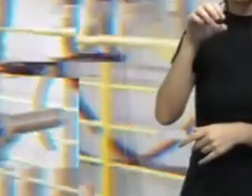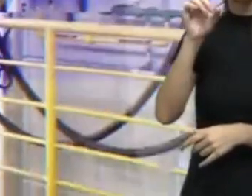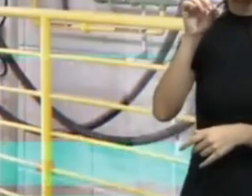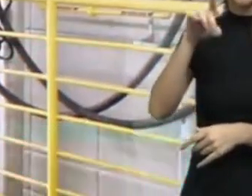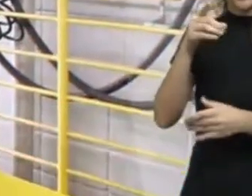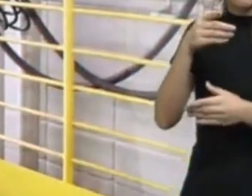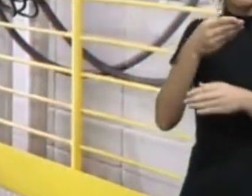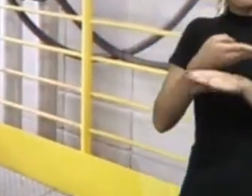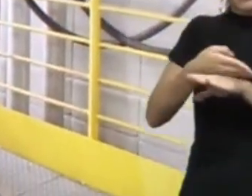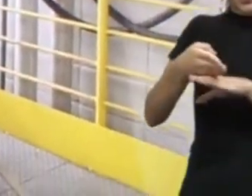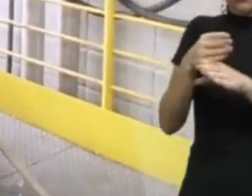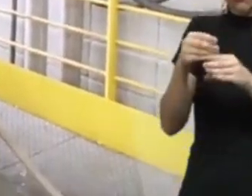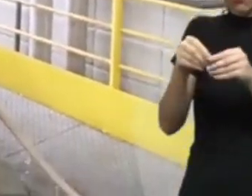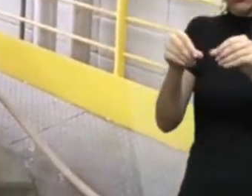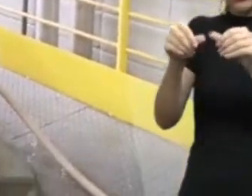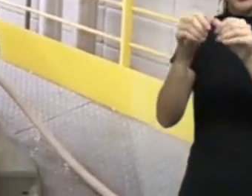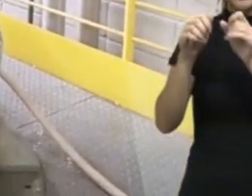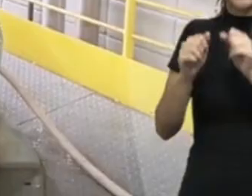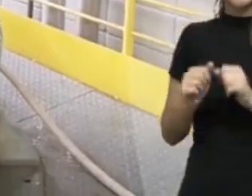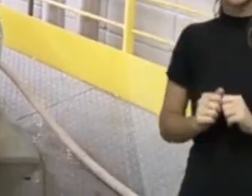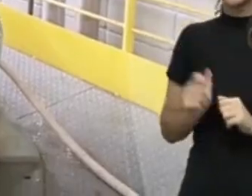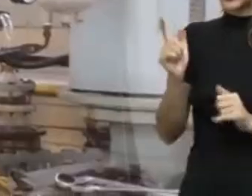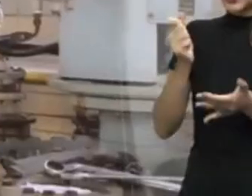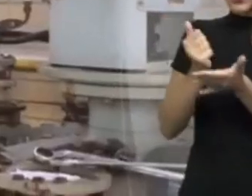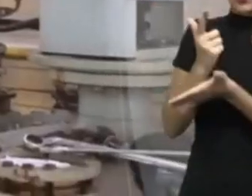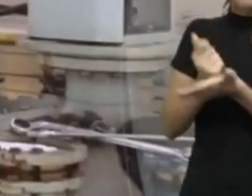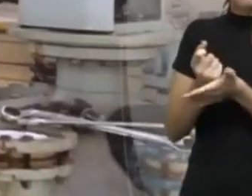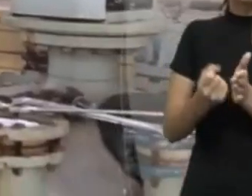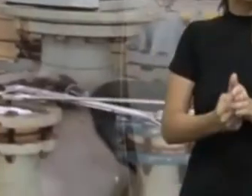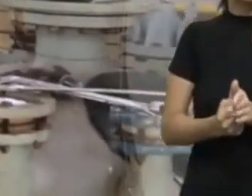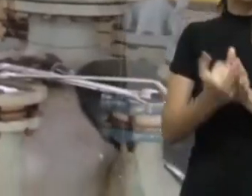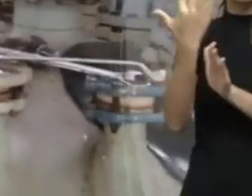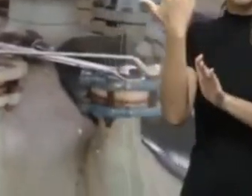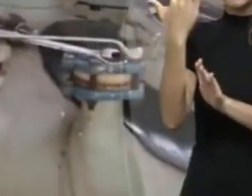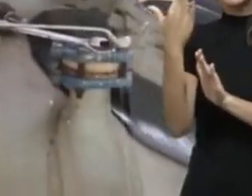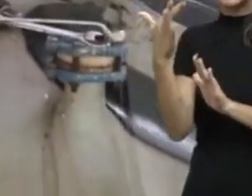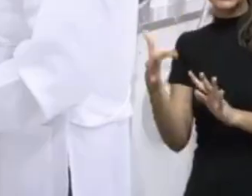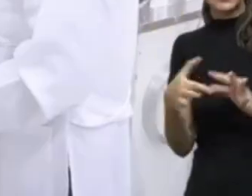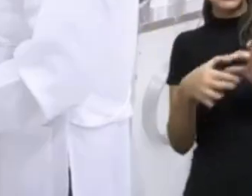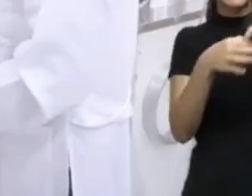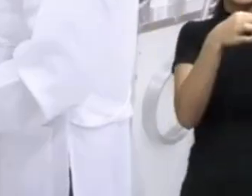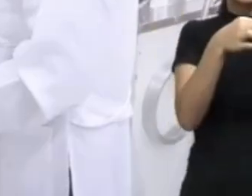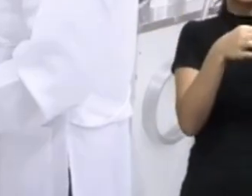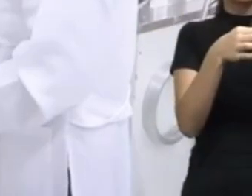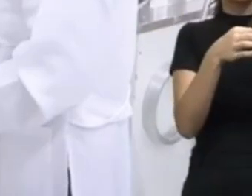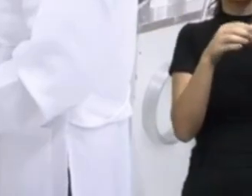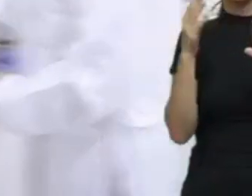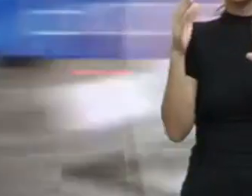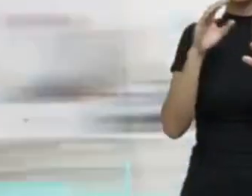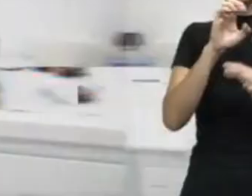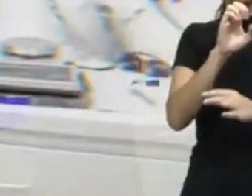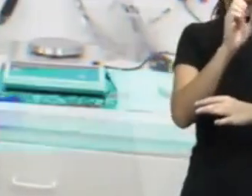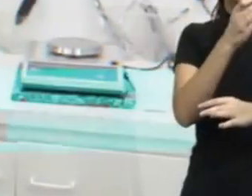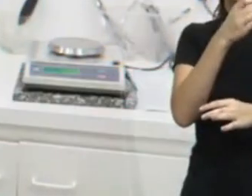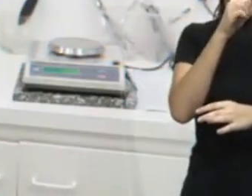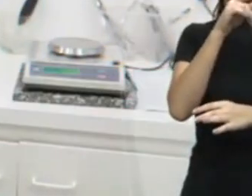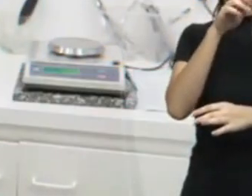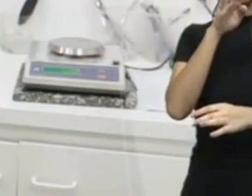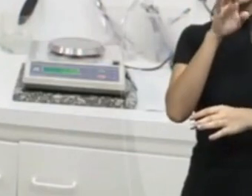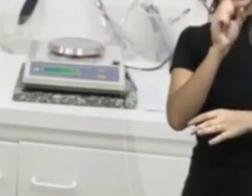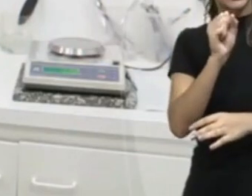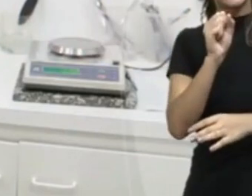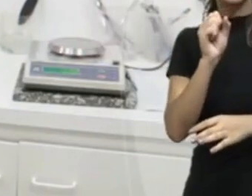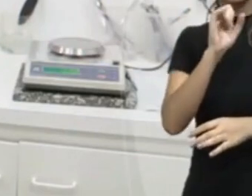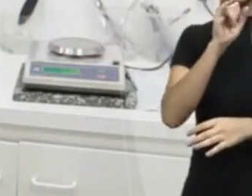A indústria de medicamentos compra toneladas desse pó branco e associa essa substância com excipientes. São substâncias que